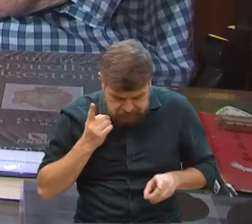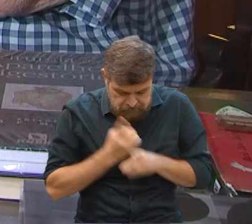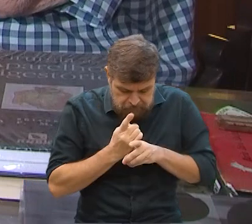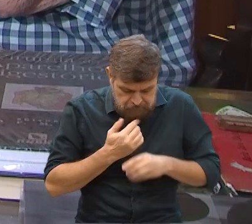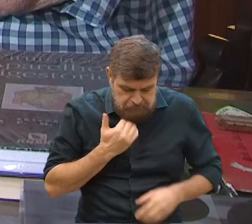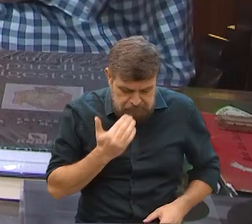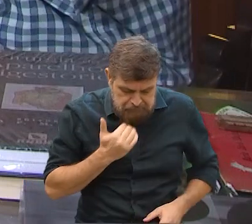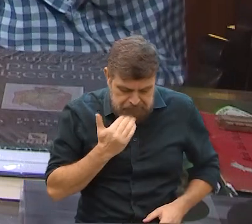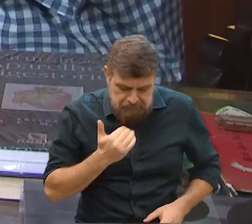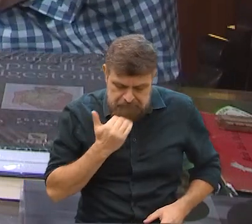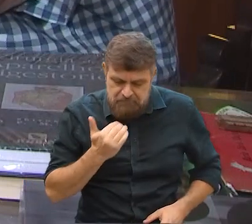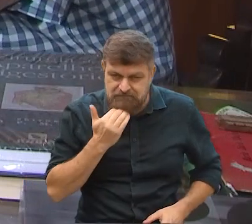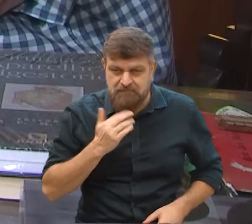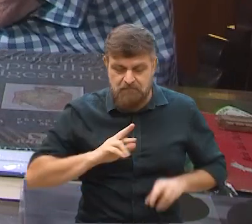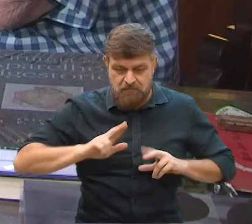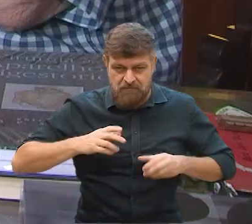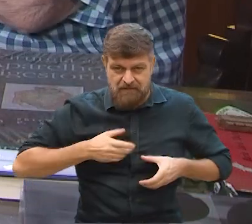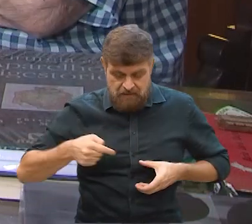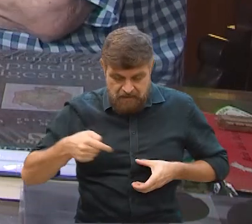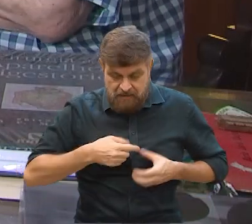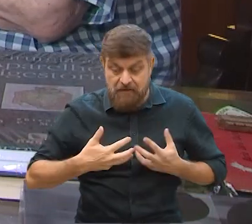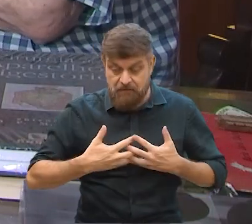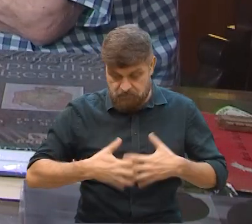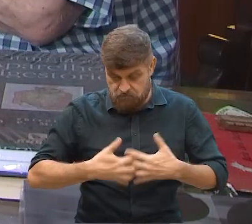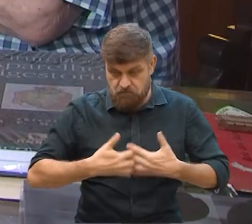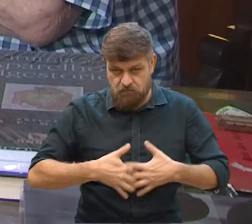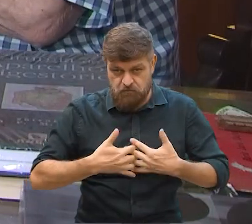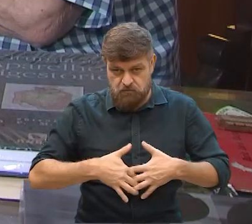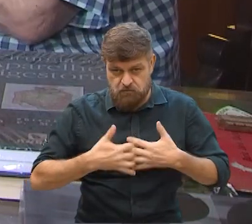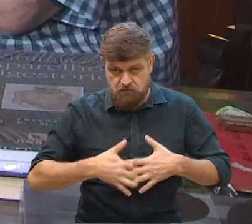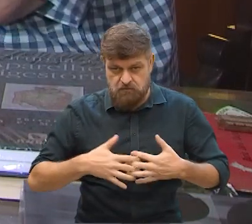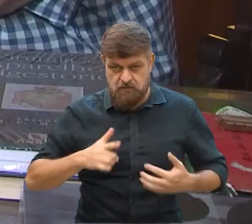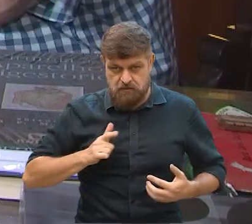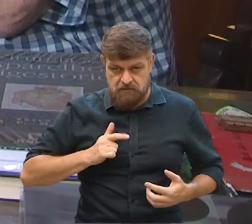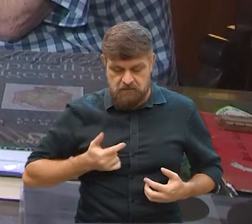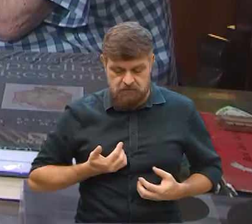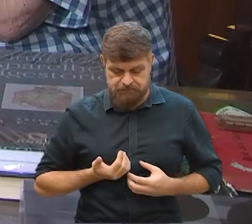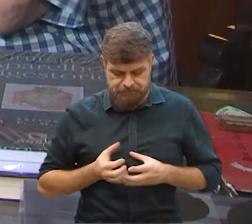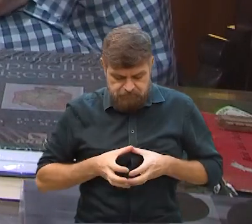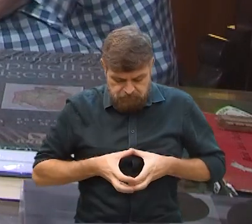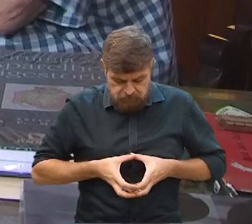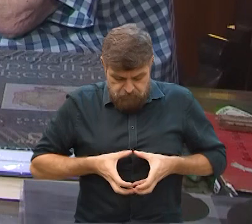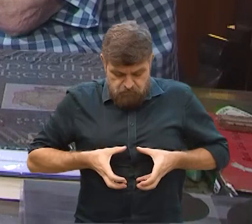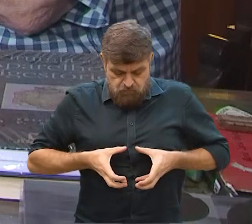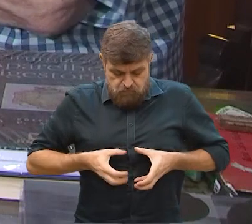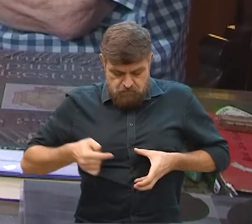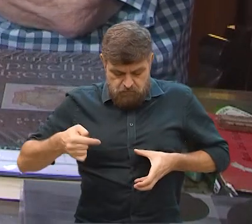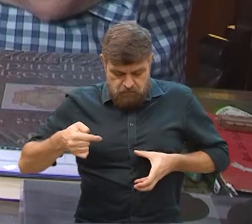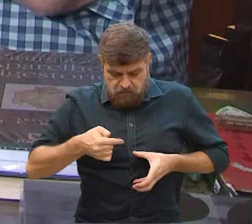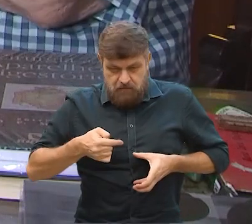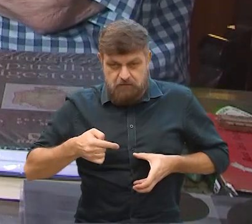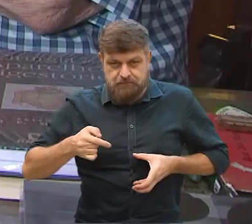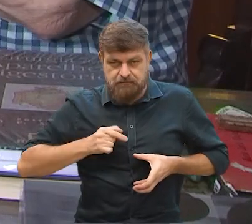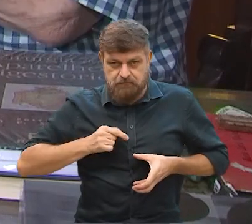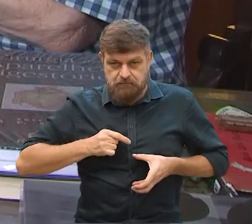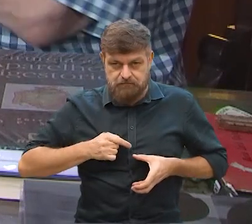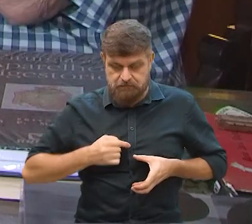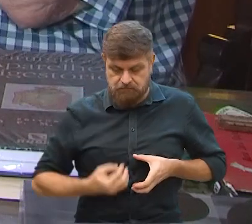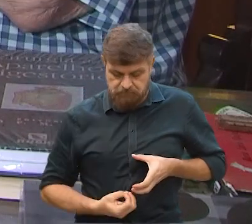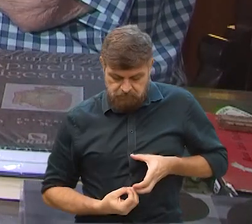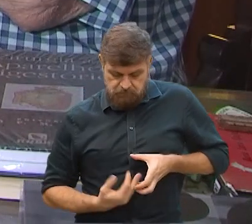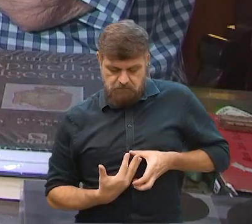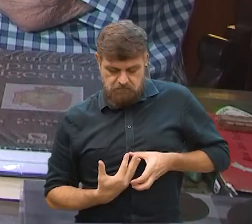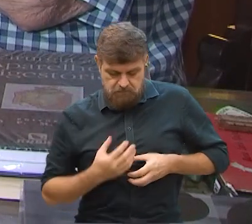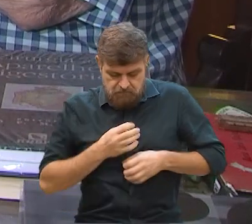não tem um espessamento, como outros esfíncteres. Ele é só funcional. Ele é só fisiológico, ele funciona. O esfíncter impede